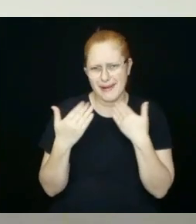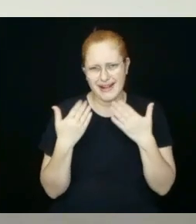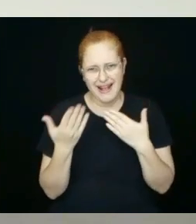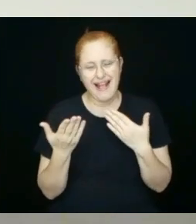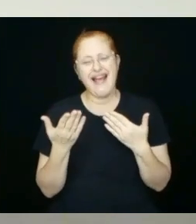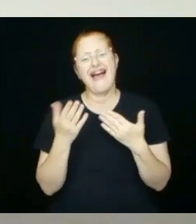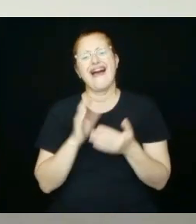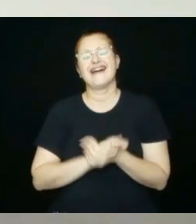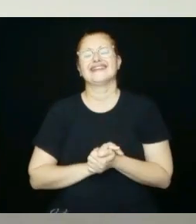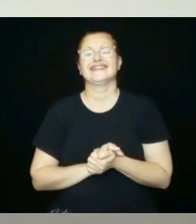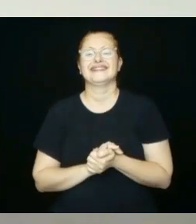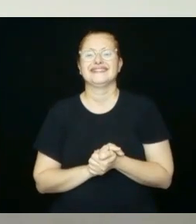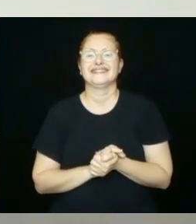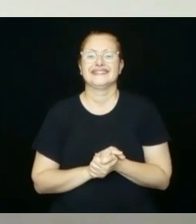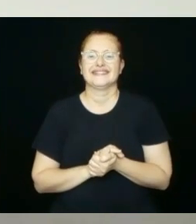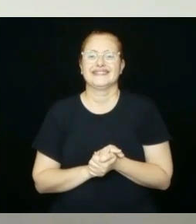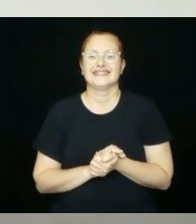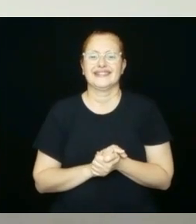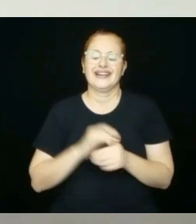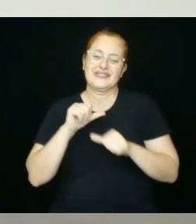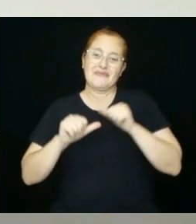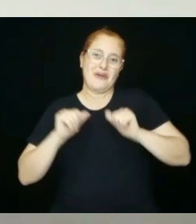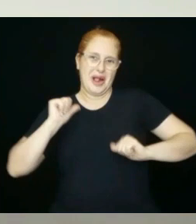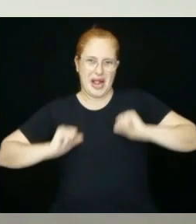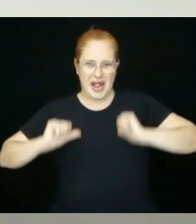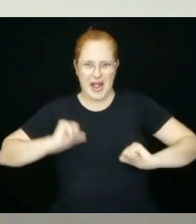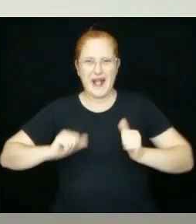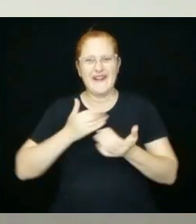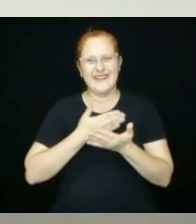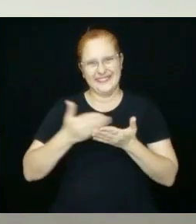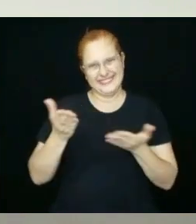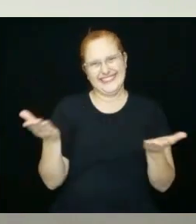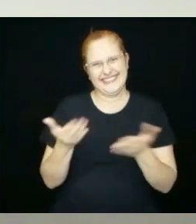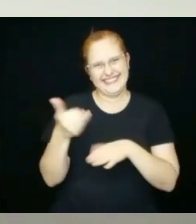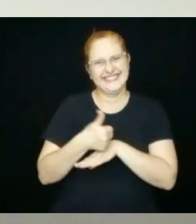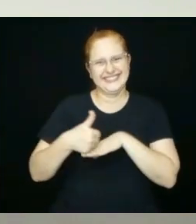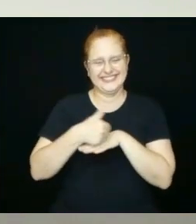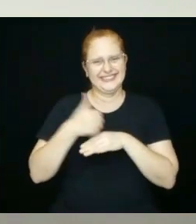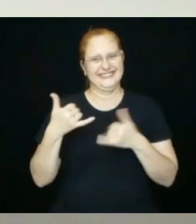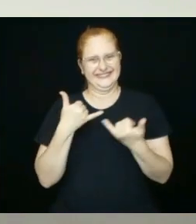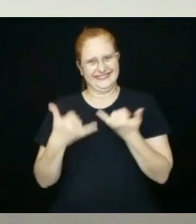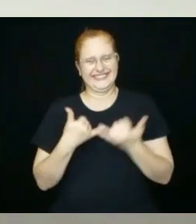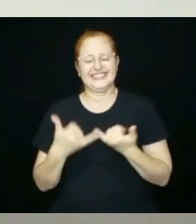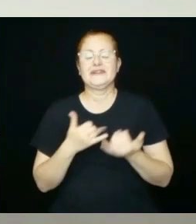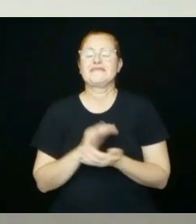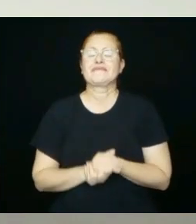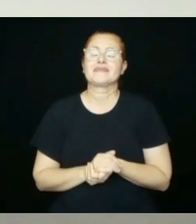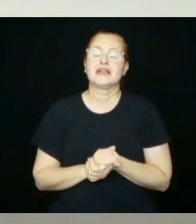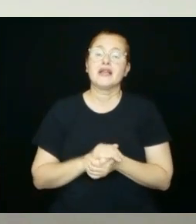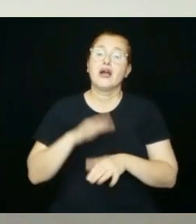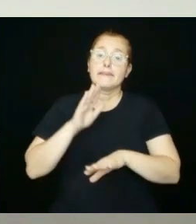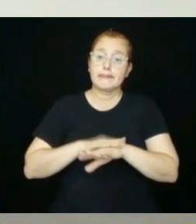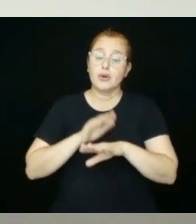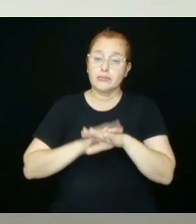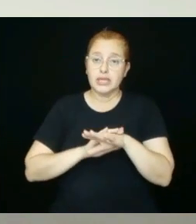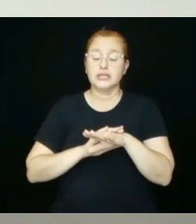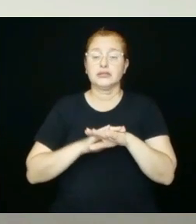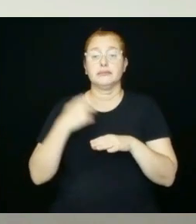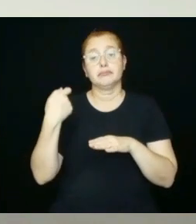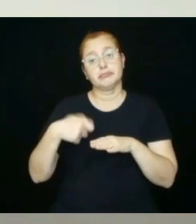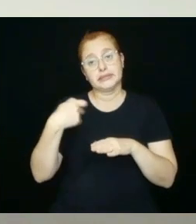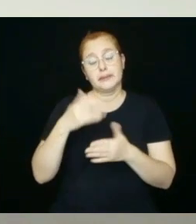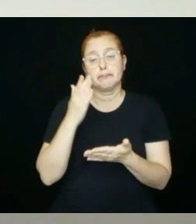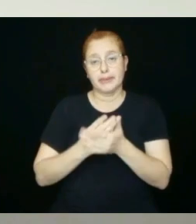Meu outro. Comecei a carreira agora. E aí E aí eram momentos que eu saía um pouco